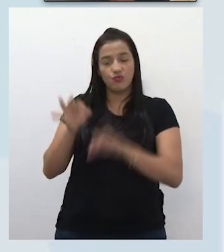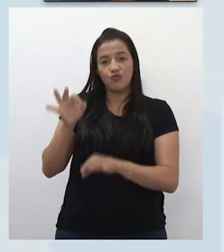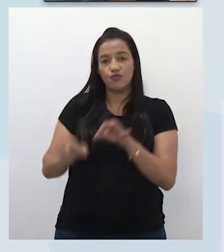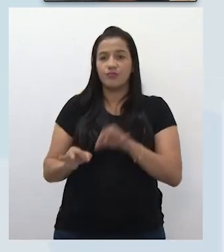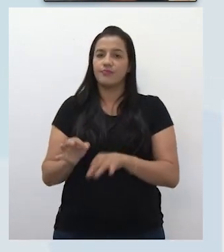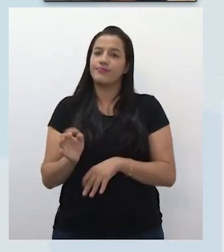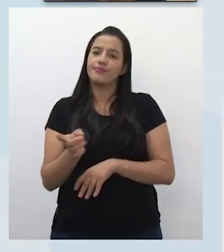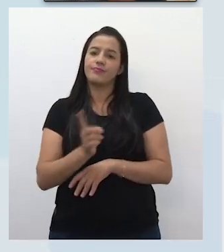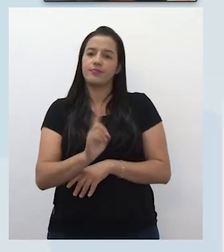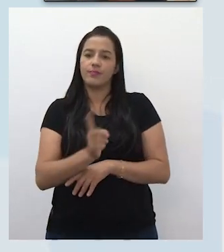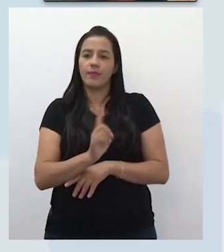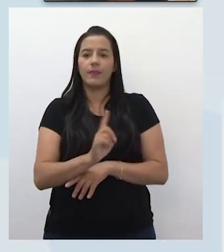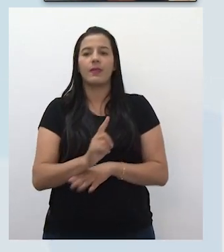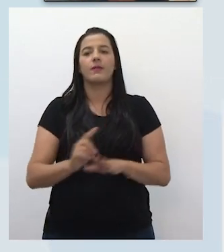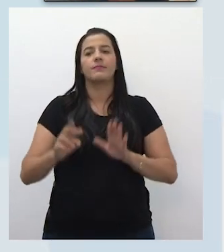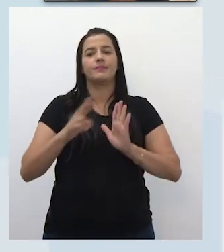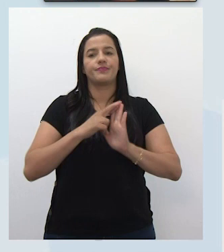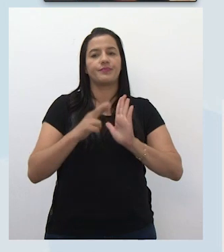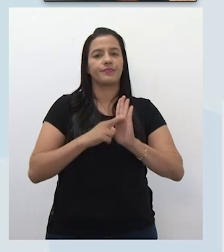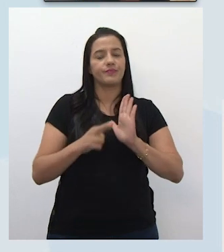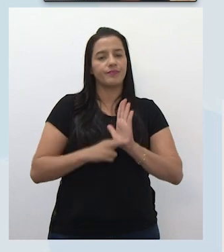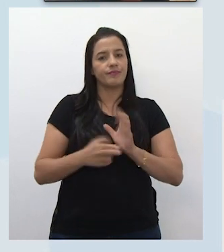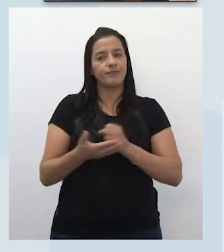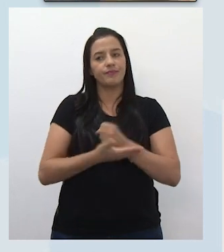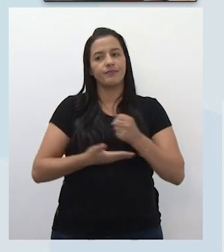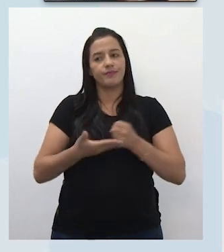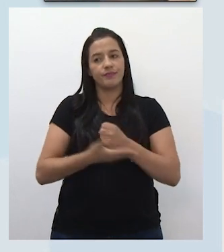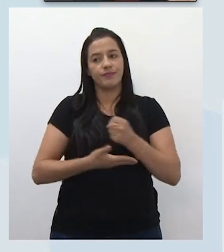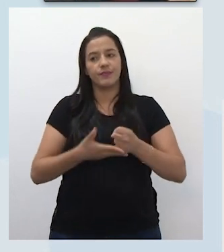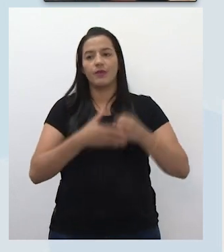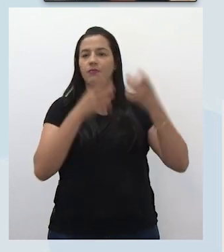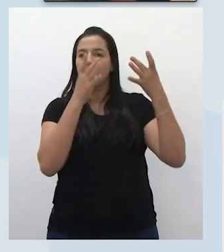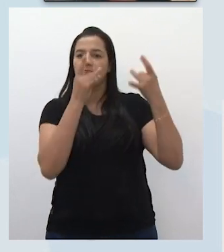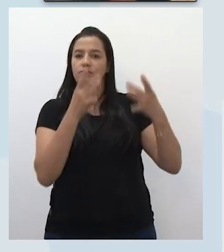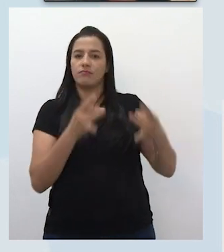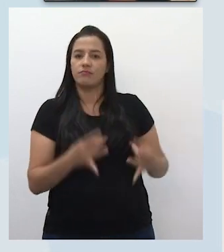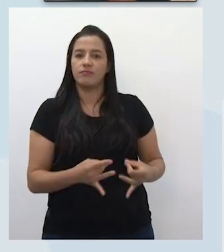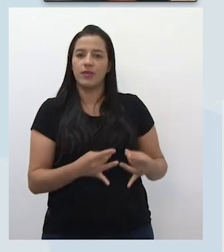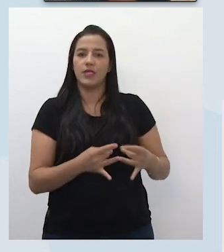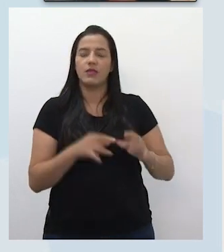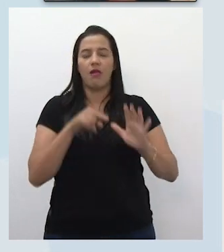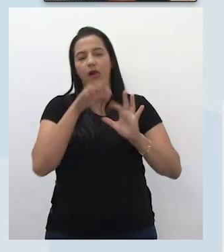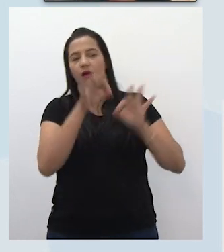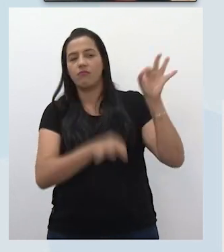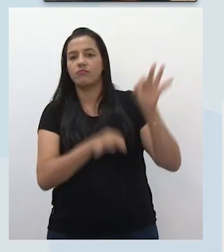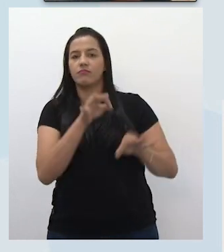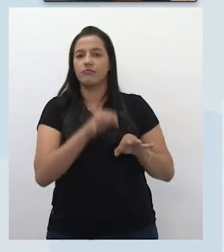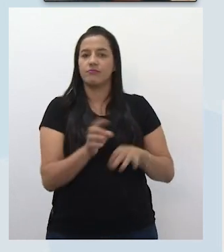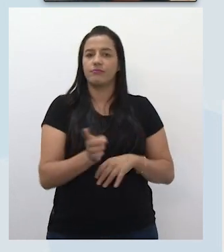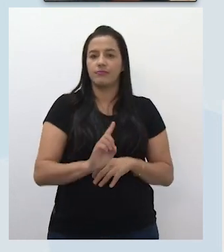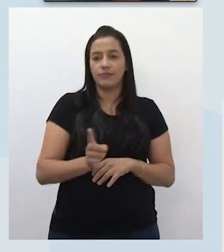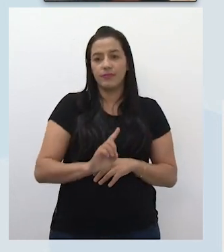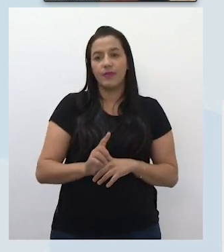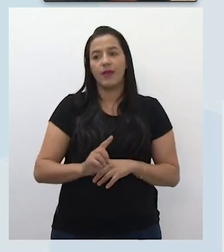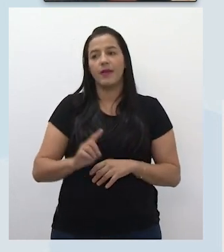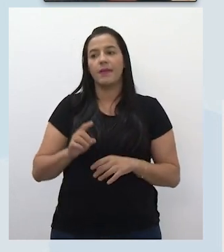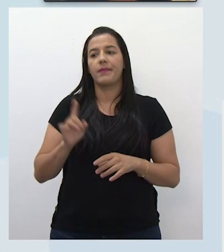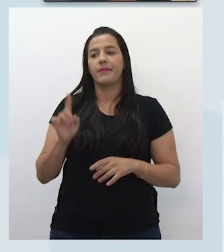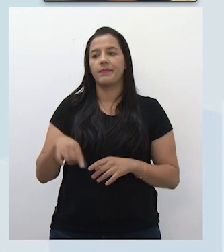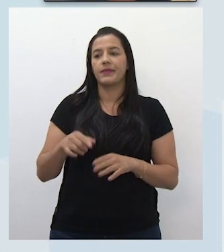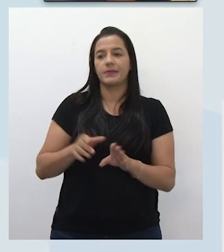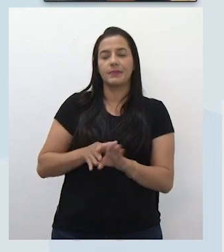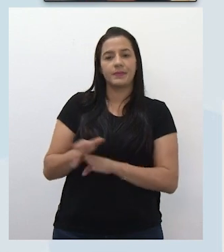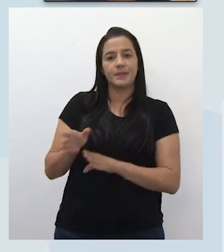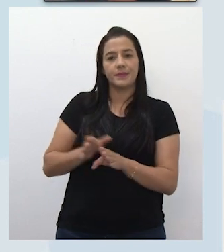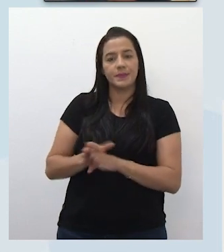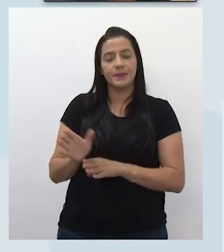A regra básica do elogio é descrever sem avaliar, registrar